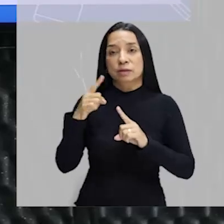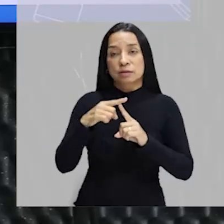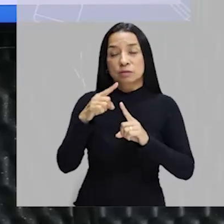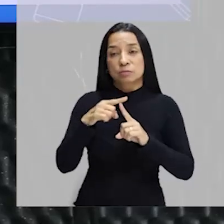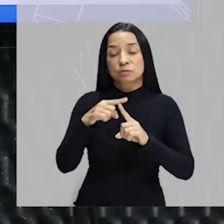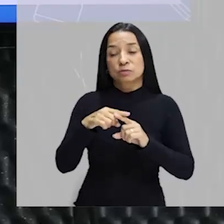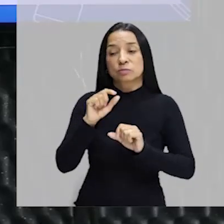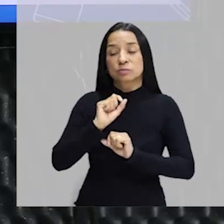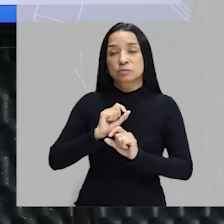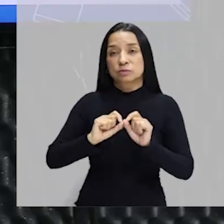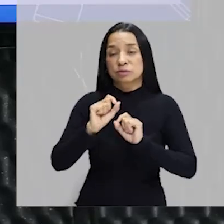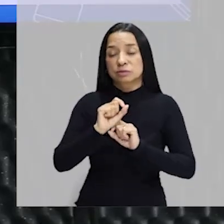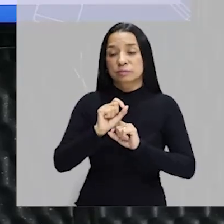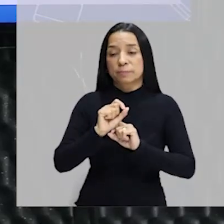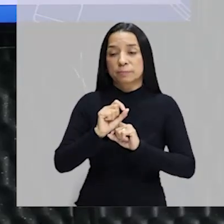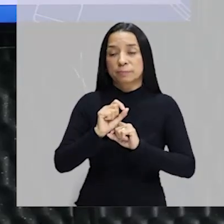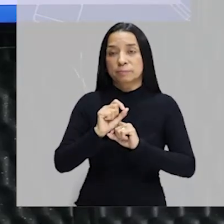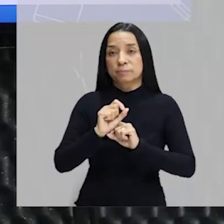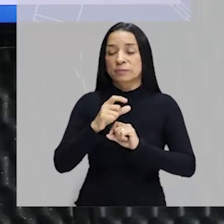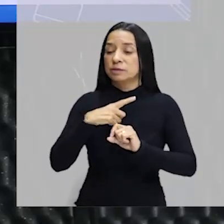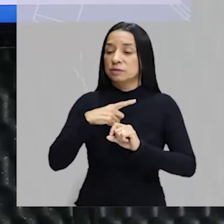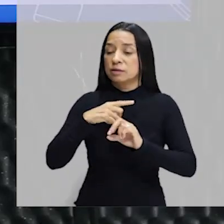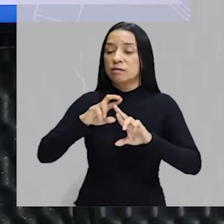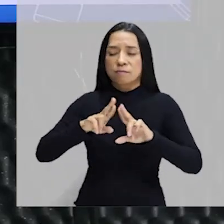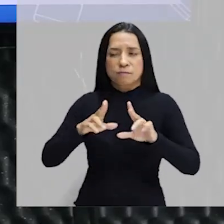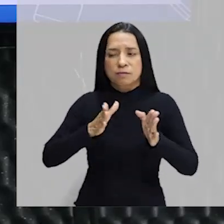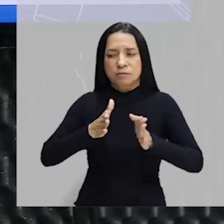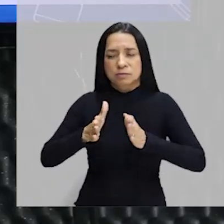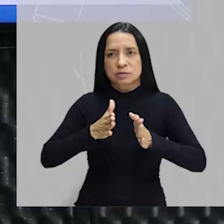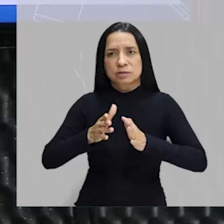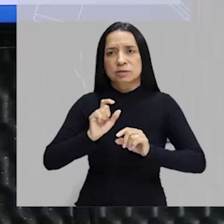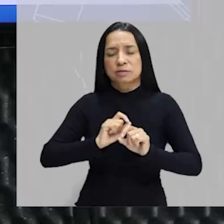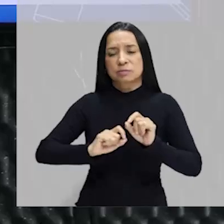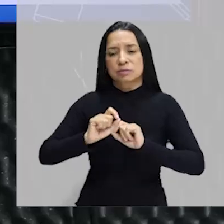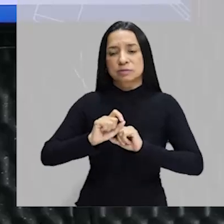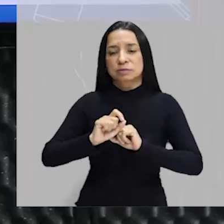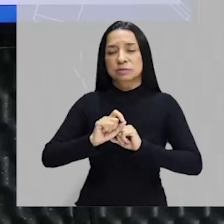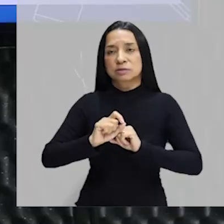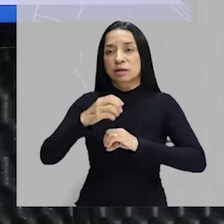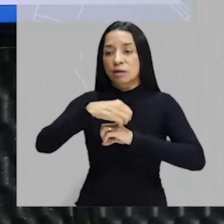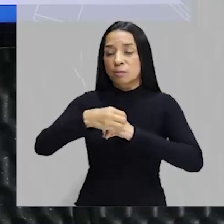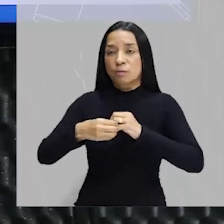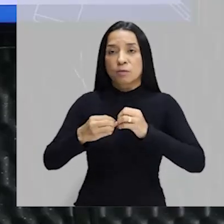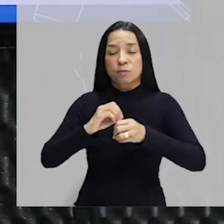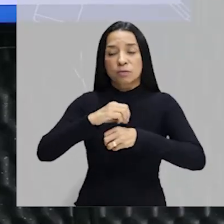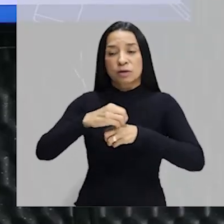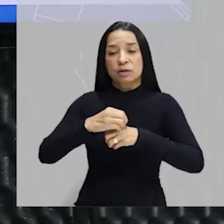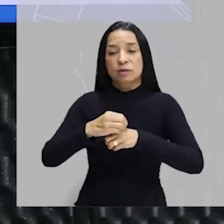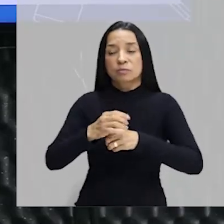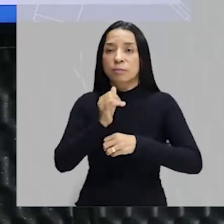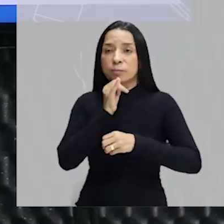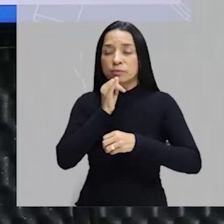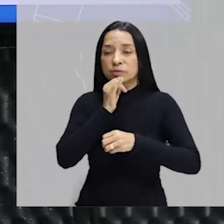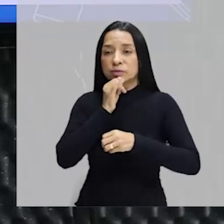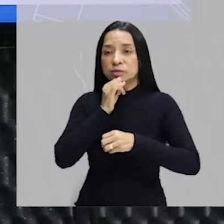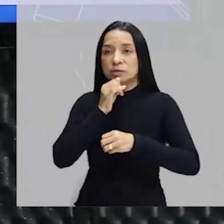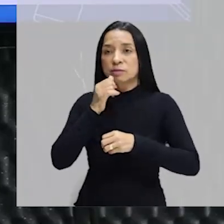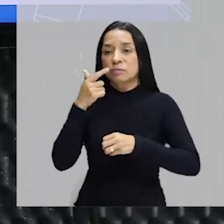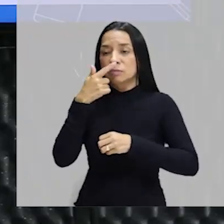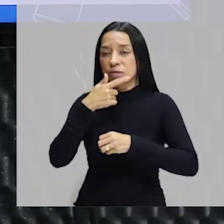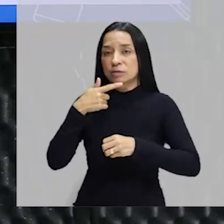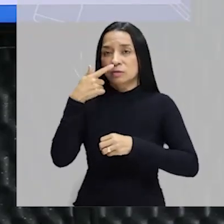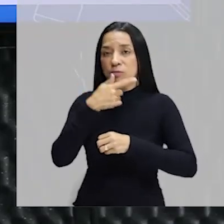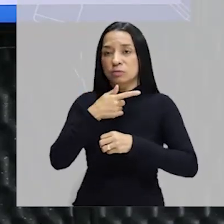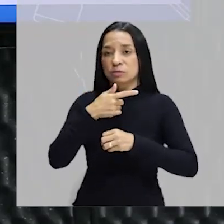de reação, tem várias etapas, em que moléculas orgânicas, como por exemplo a glicose, ela é